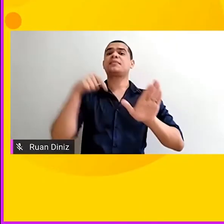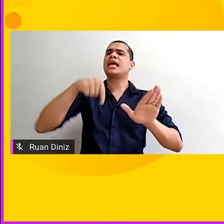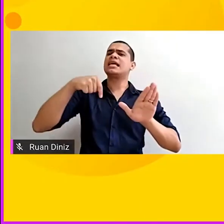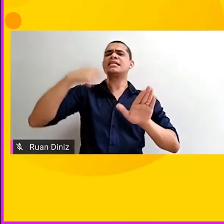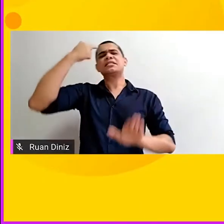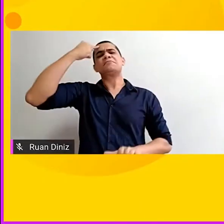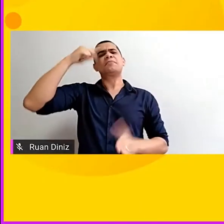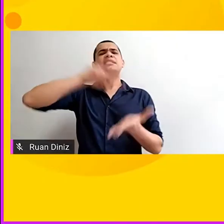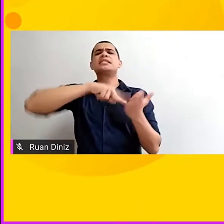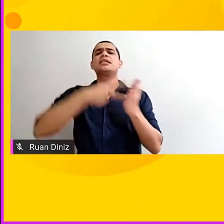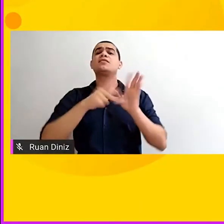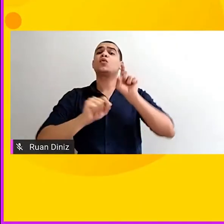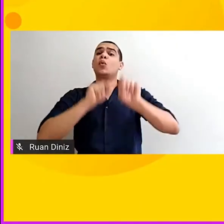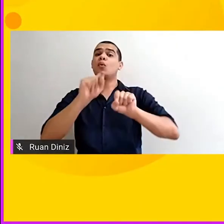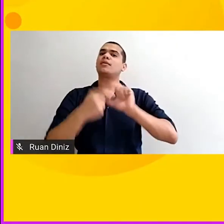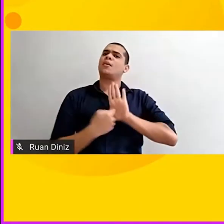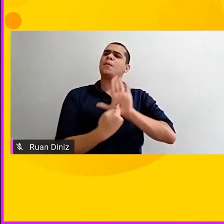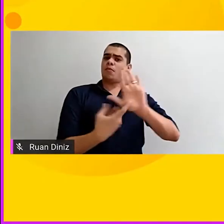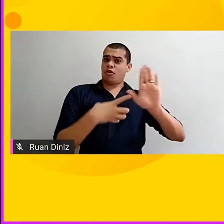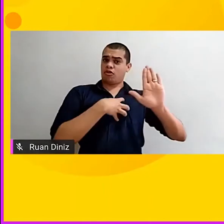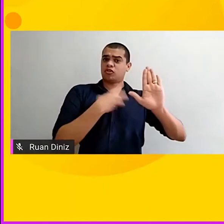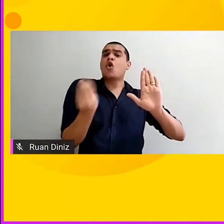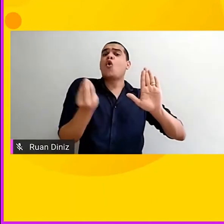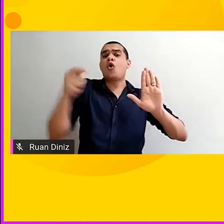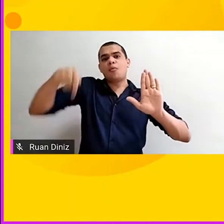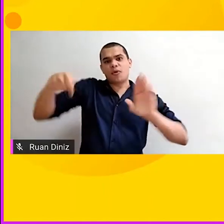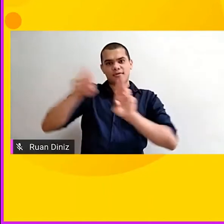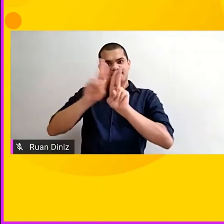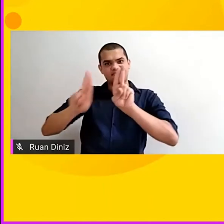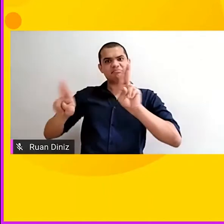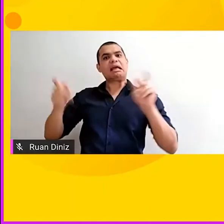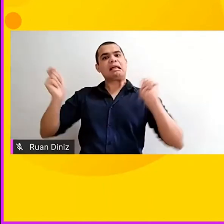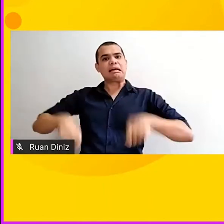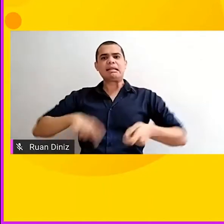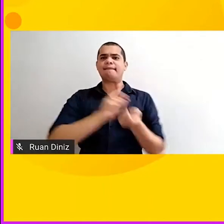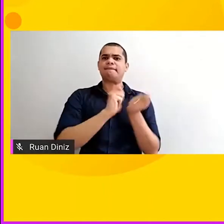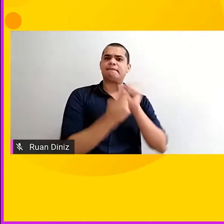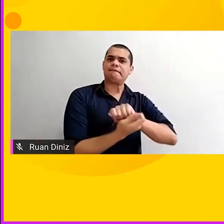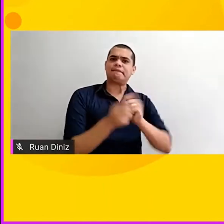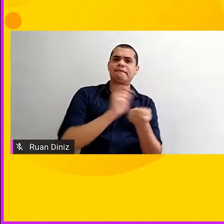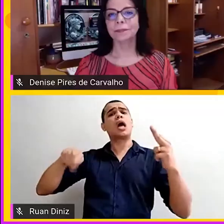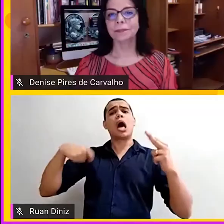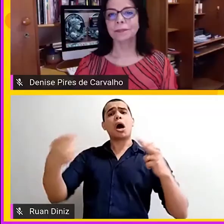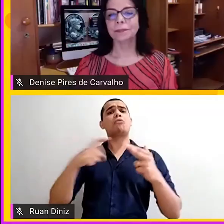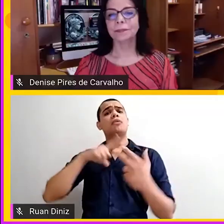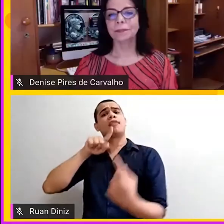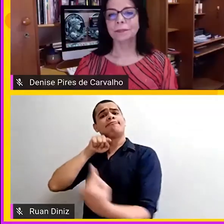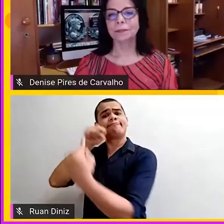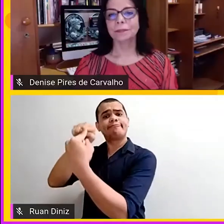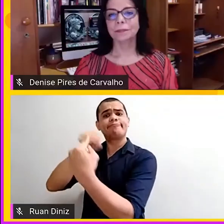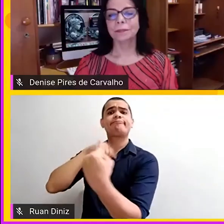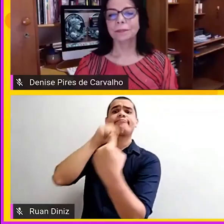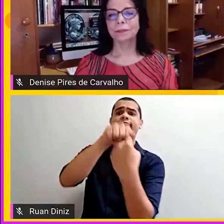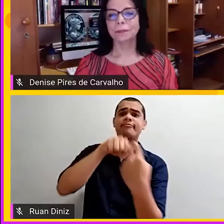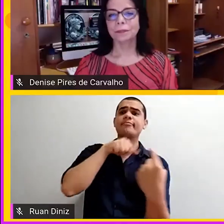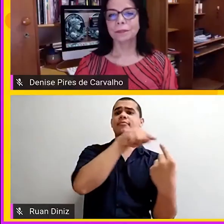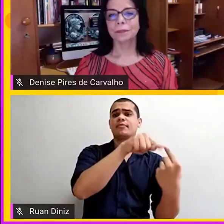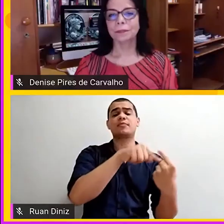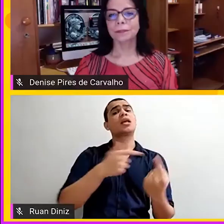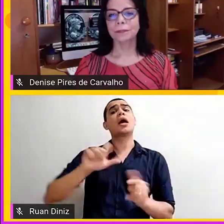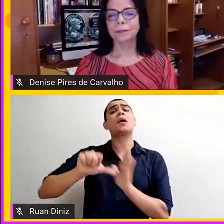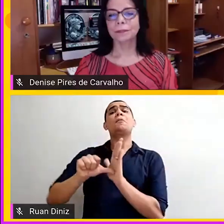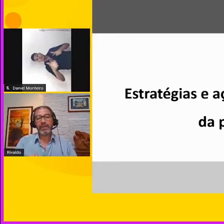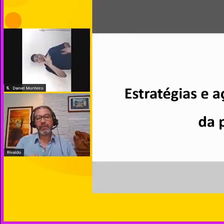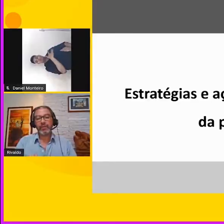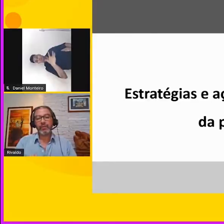uma demonstração de como esta universidade é capaz de se reinventar frente ao inesperado. No primeiro dia de debates, o